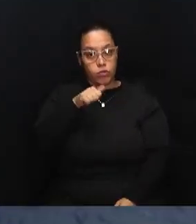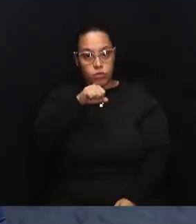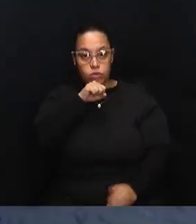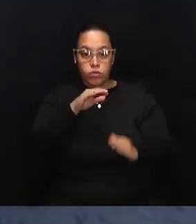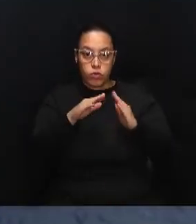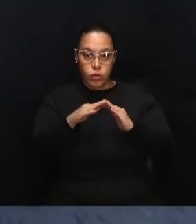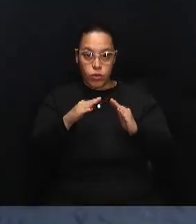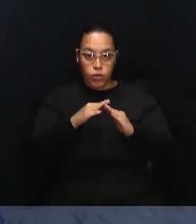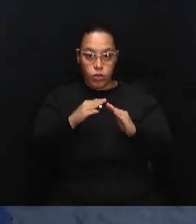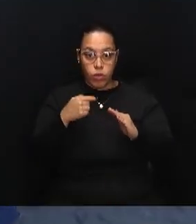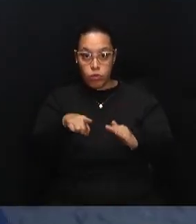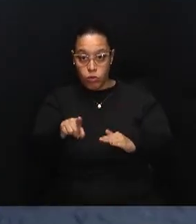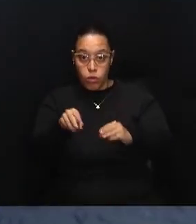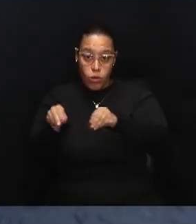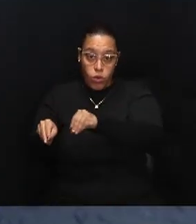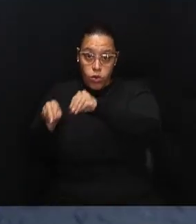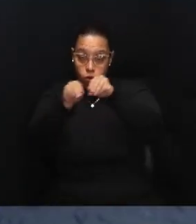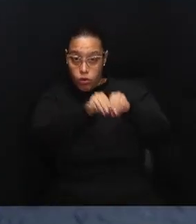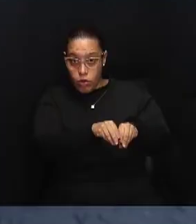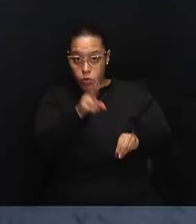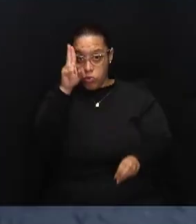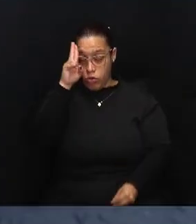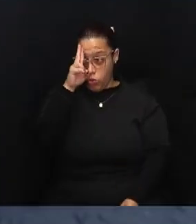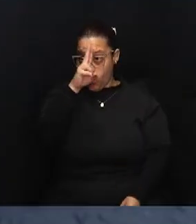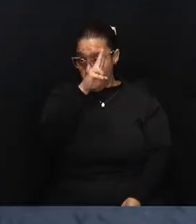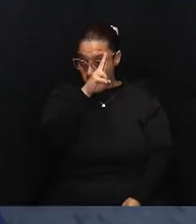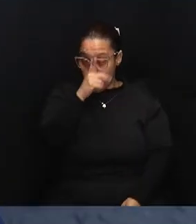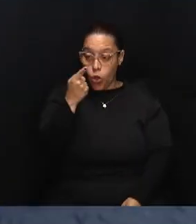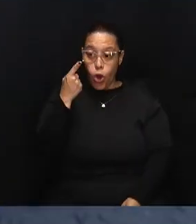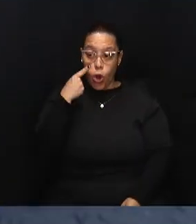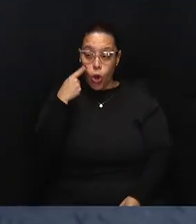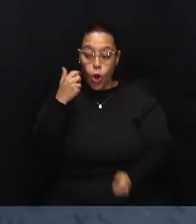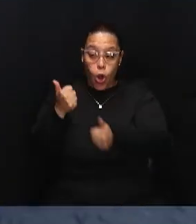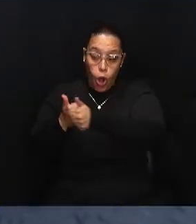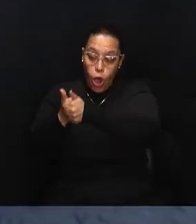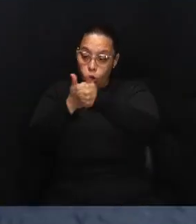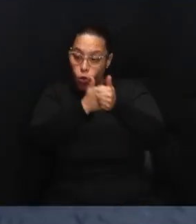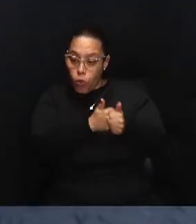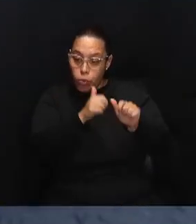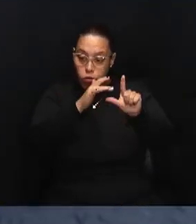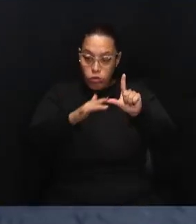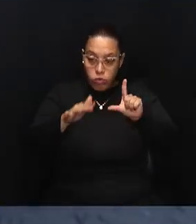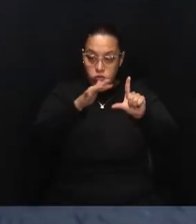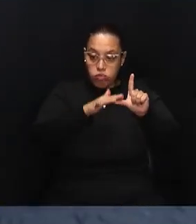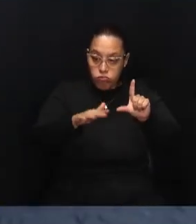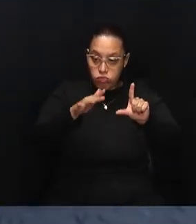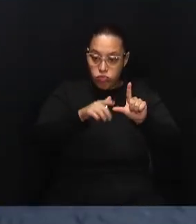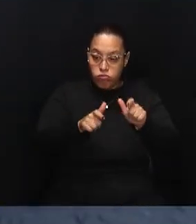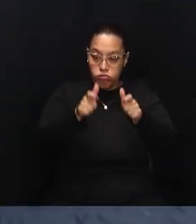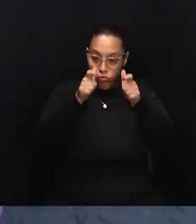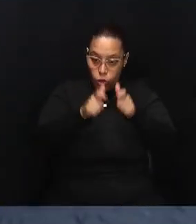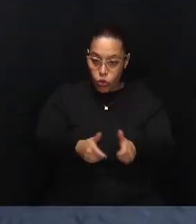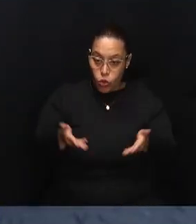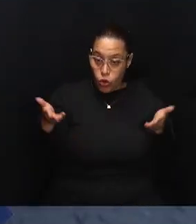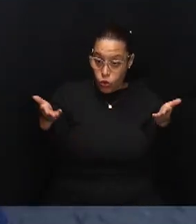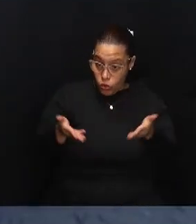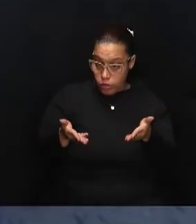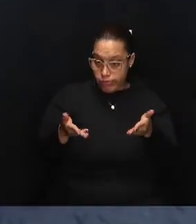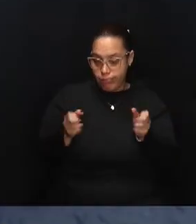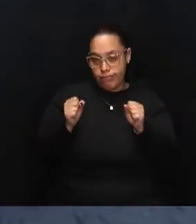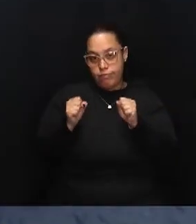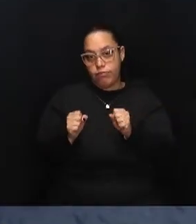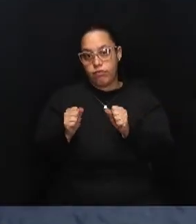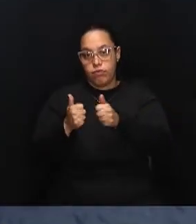Olha, eu vou me deslocar por aplicativo e compartilho aqui a minha localização para que isso possa